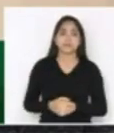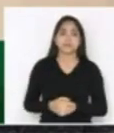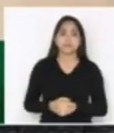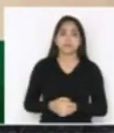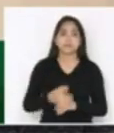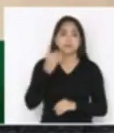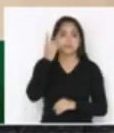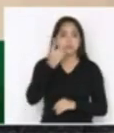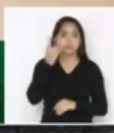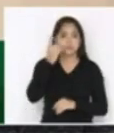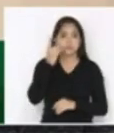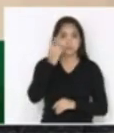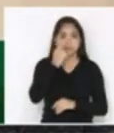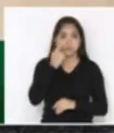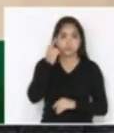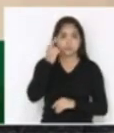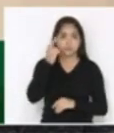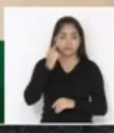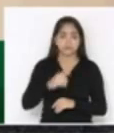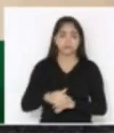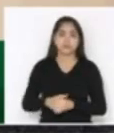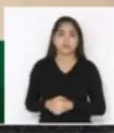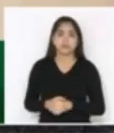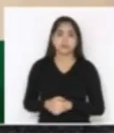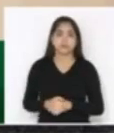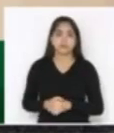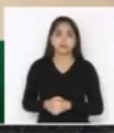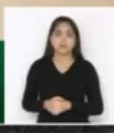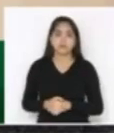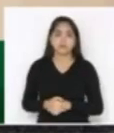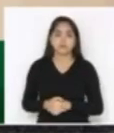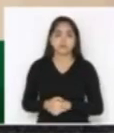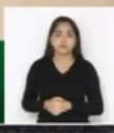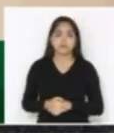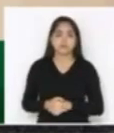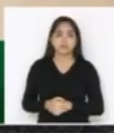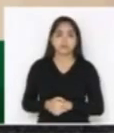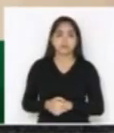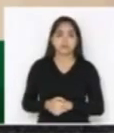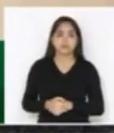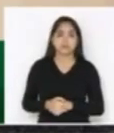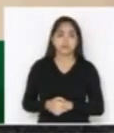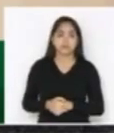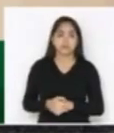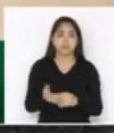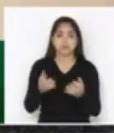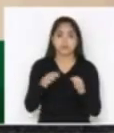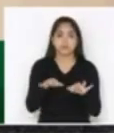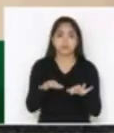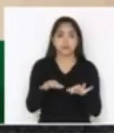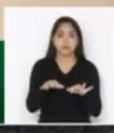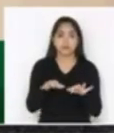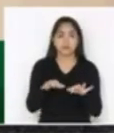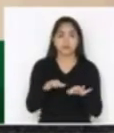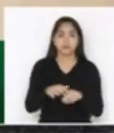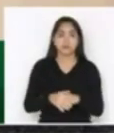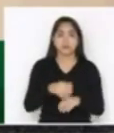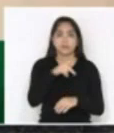Deputado Merizio, gostaria de fazer uso da palavra? Não havendo quem queira se manifestar. Bloco